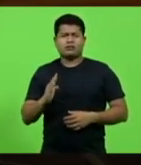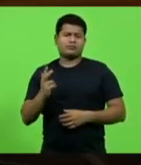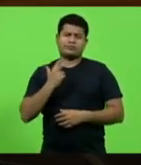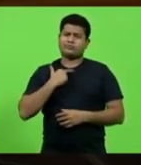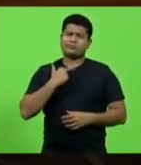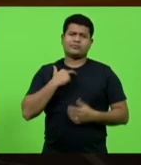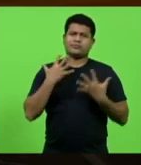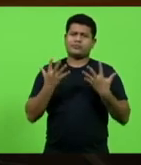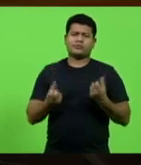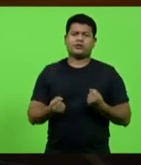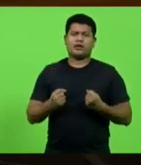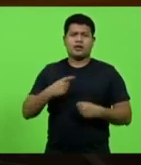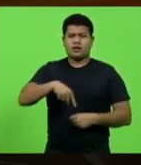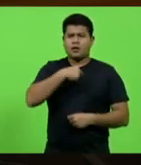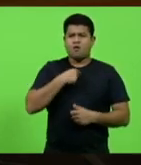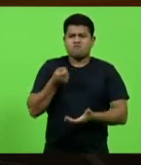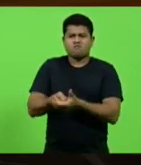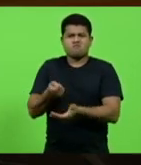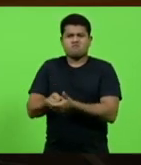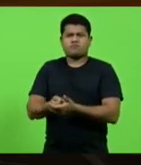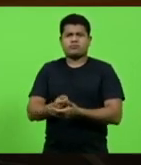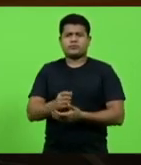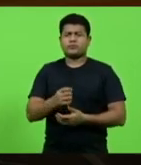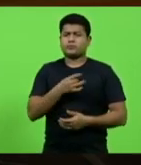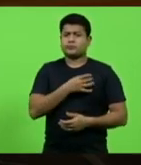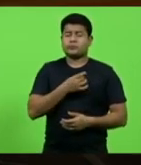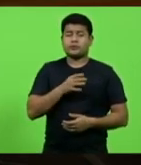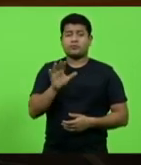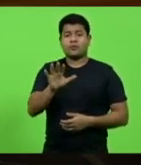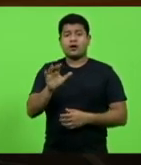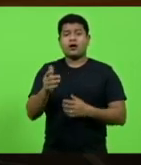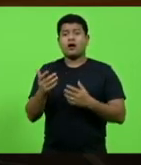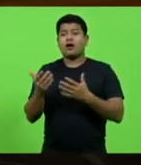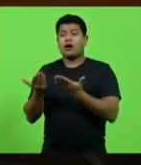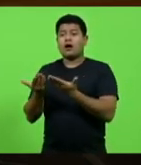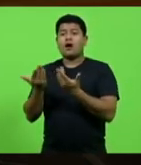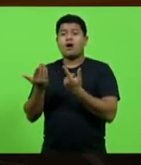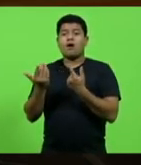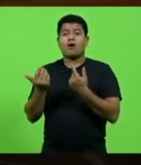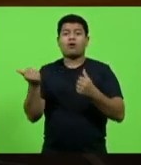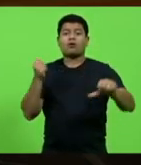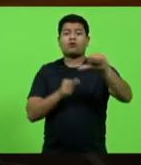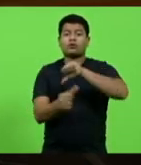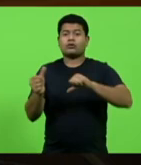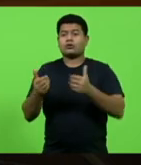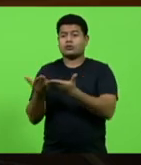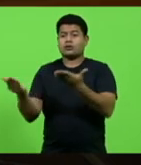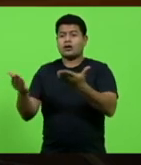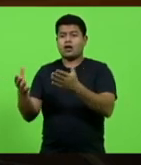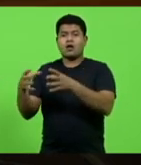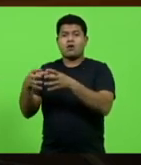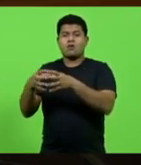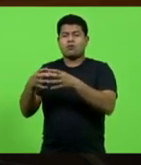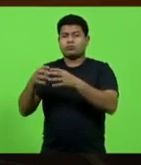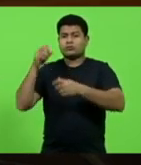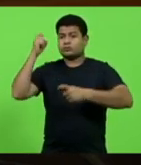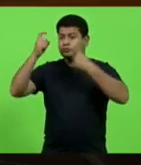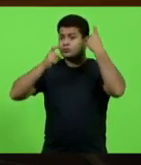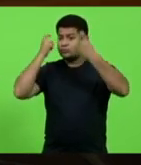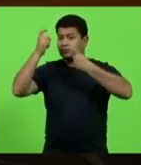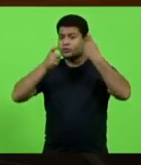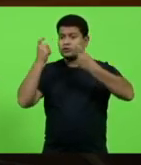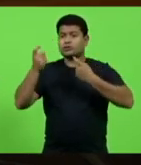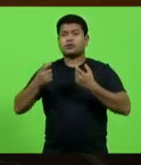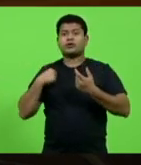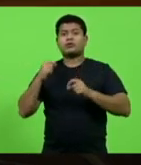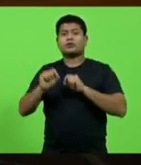lado, aqueles que se preocupam, e é legítima a preocupação com a educação, ficarão sem um regramento, sem uma